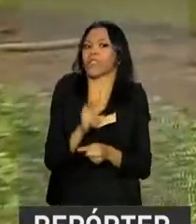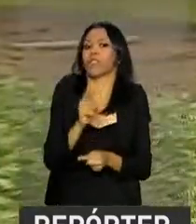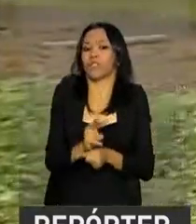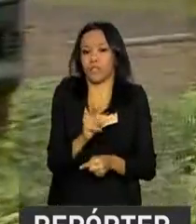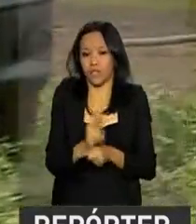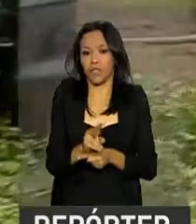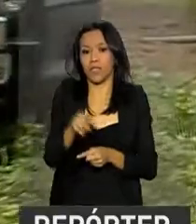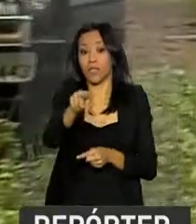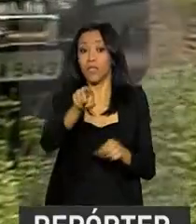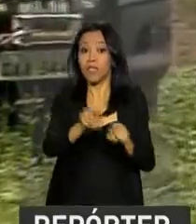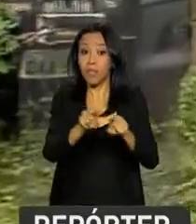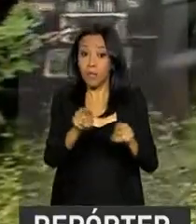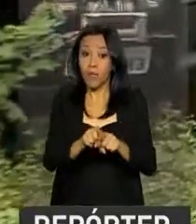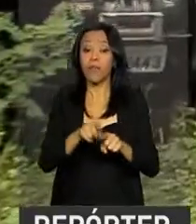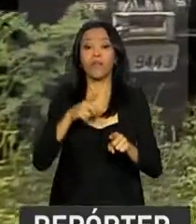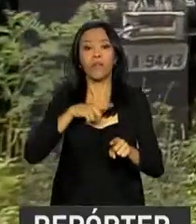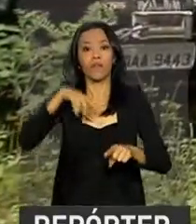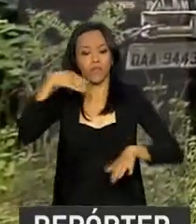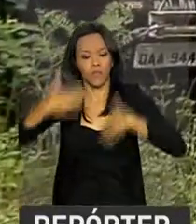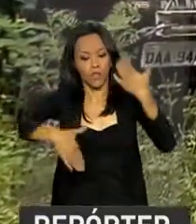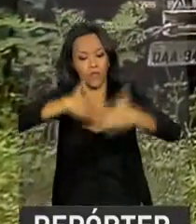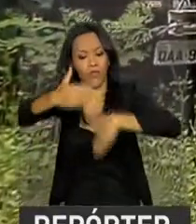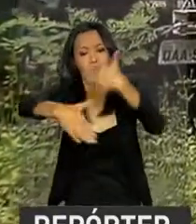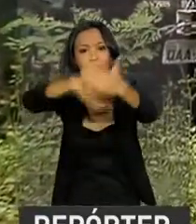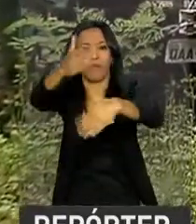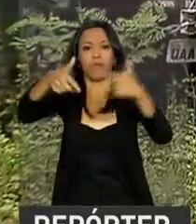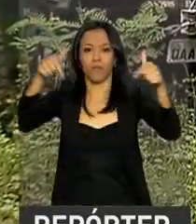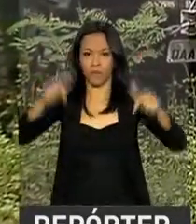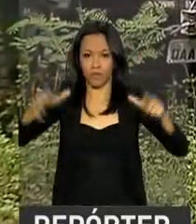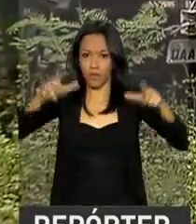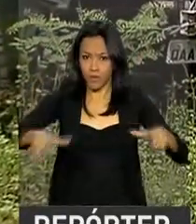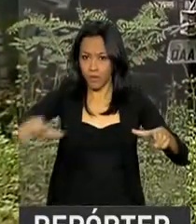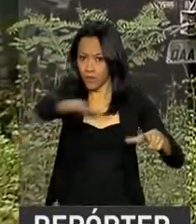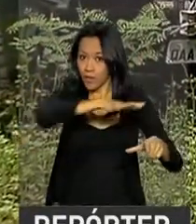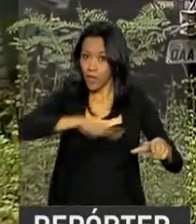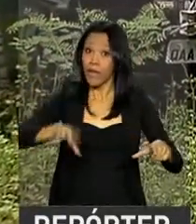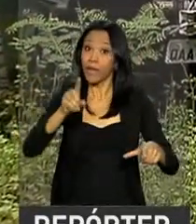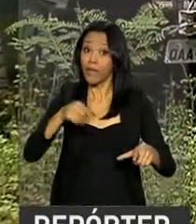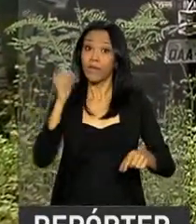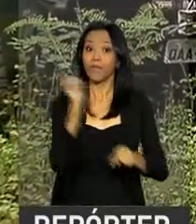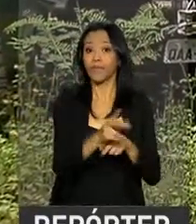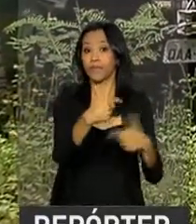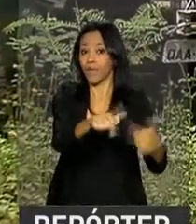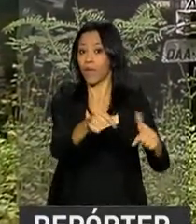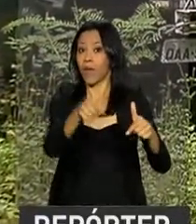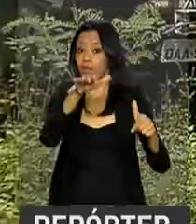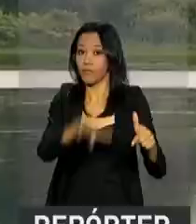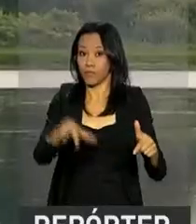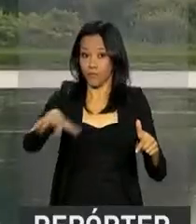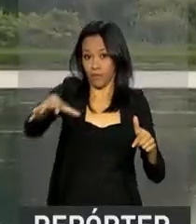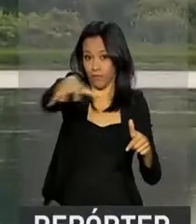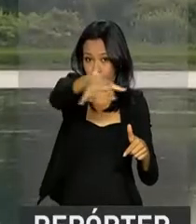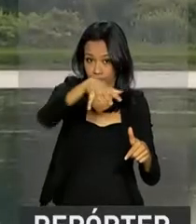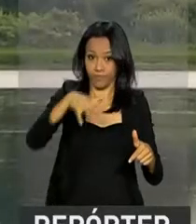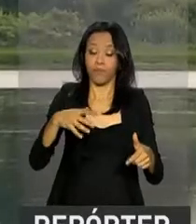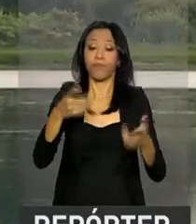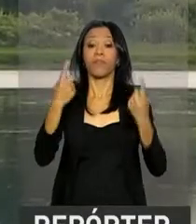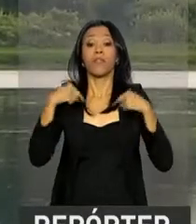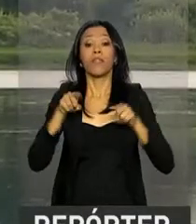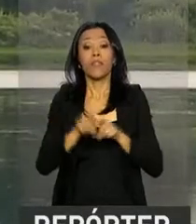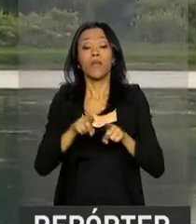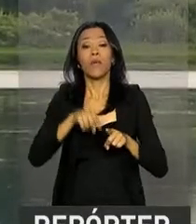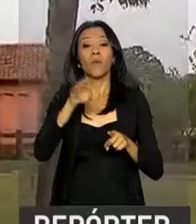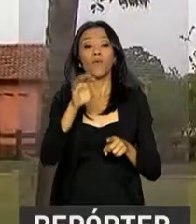tempo em que se promove o desenvolvimento sustentável com atividades que geram emprego e renda na região entre elas o